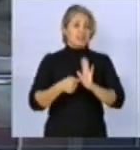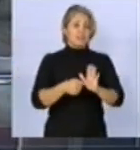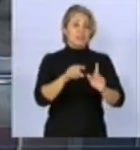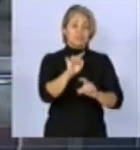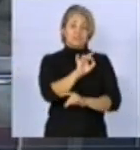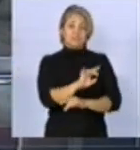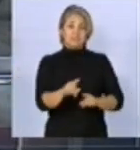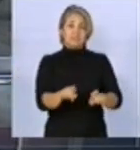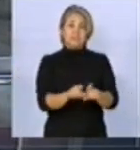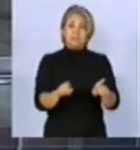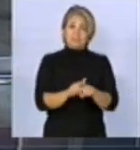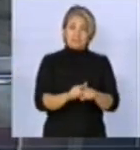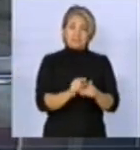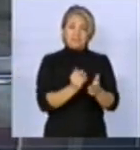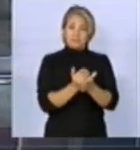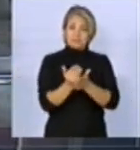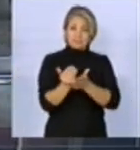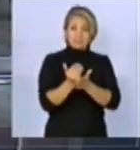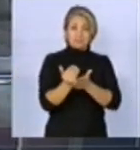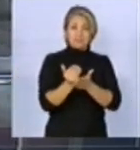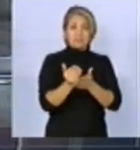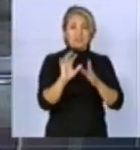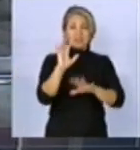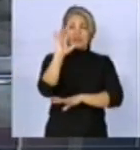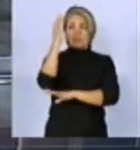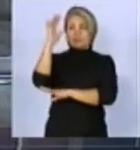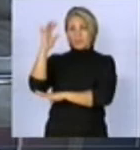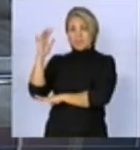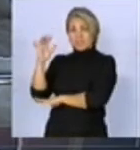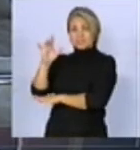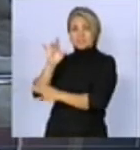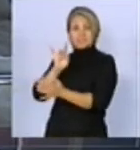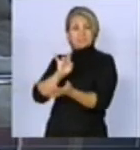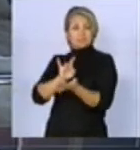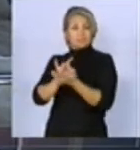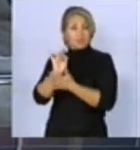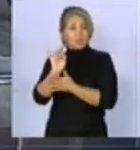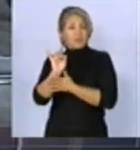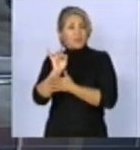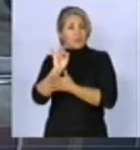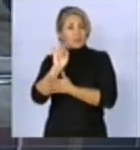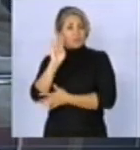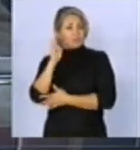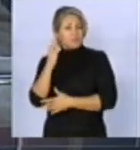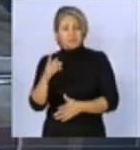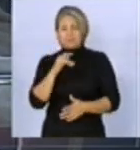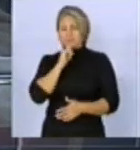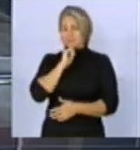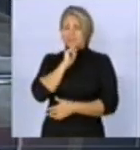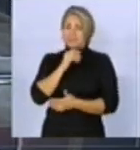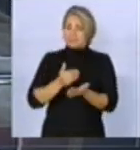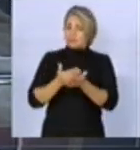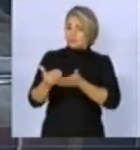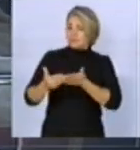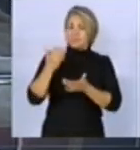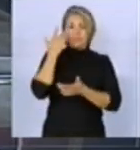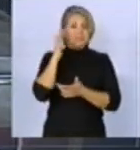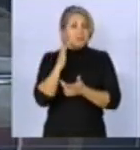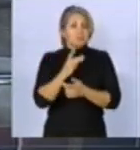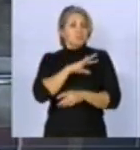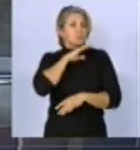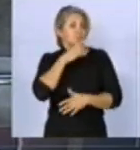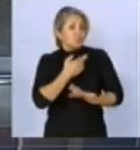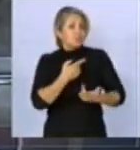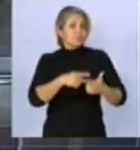colocando lá também começando a se colocar é florestas artificiais mas não é coisa ainda é uma coisa tá muito nisso ninguém sabe quais são as doenças